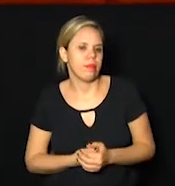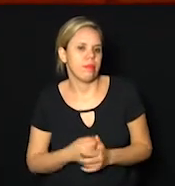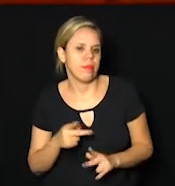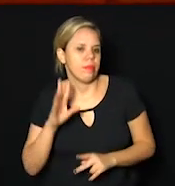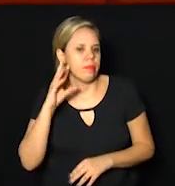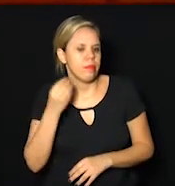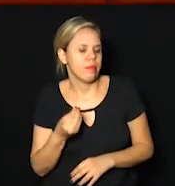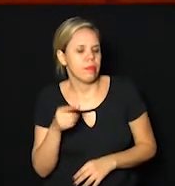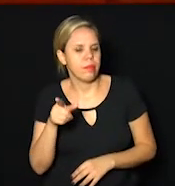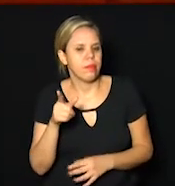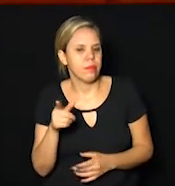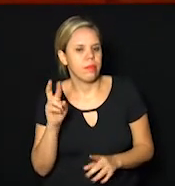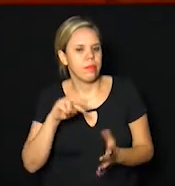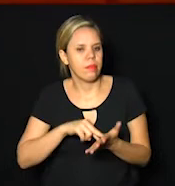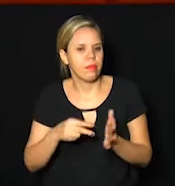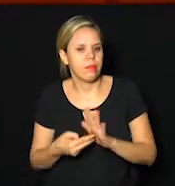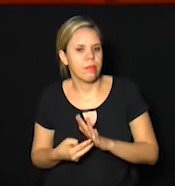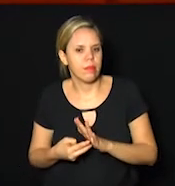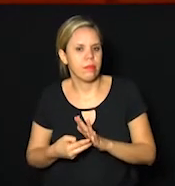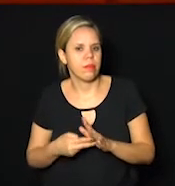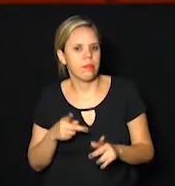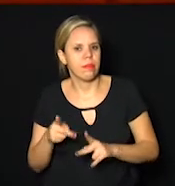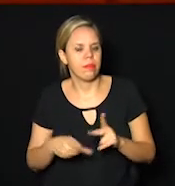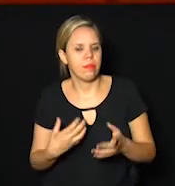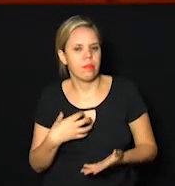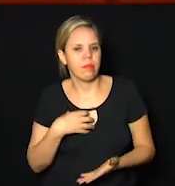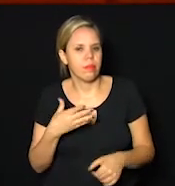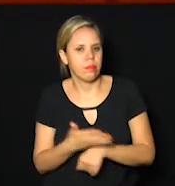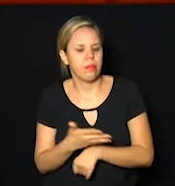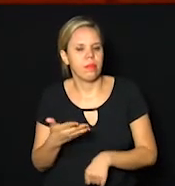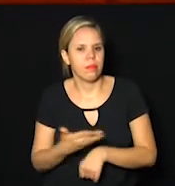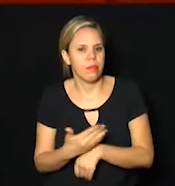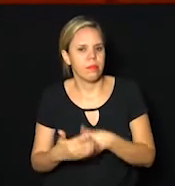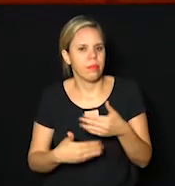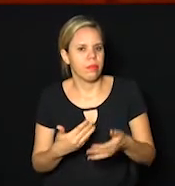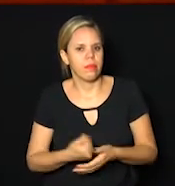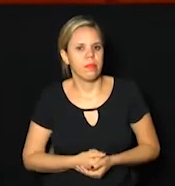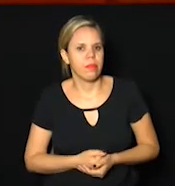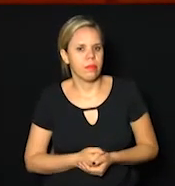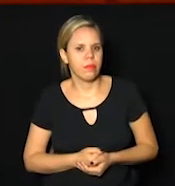entender o que você representa. E as pessoas têm que se sentir participantes desse processo.